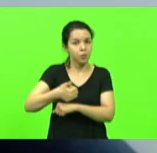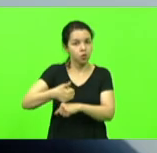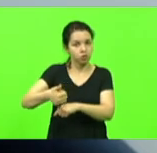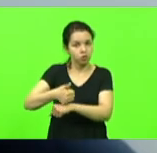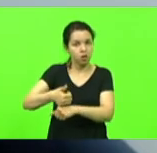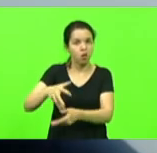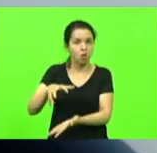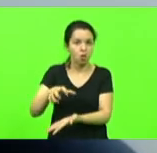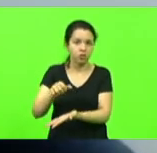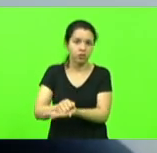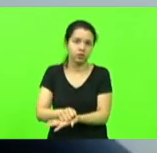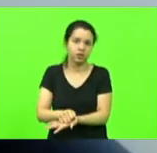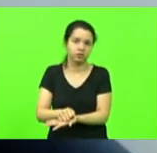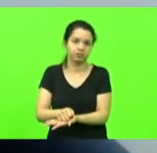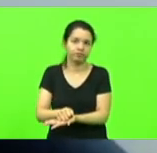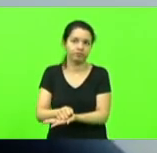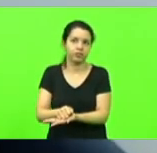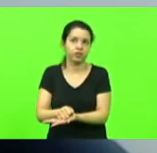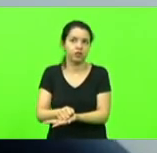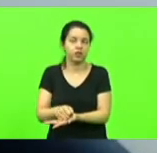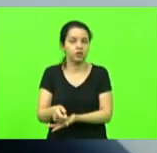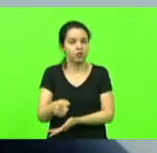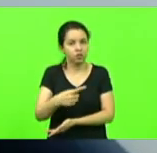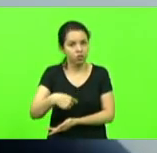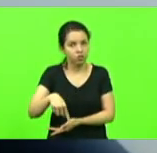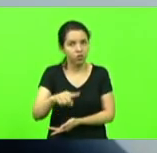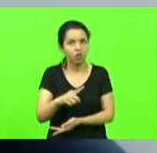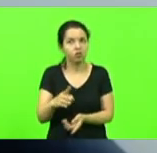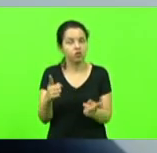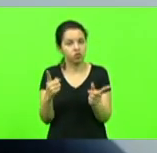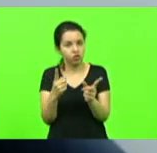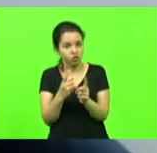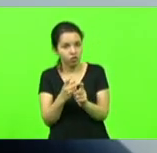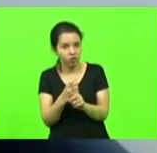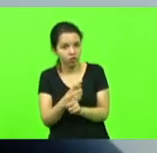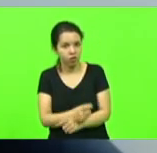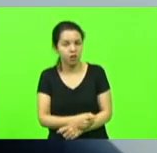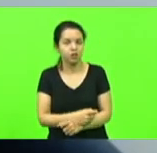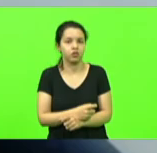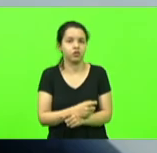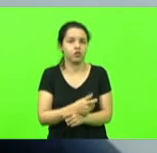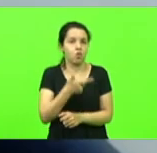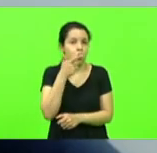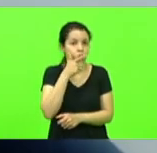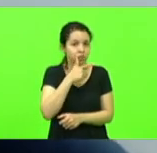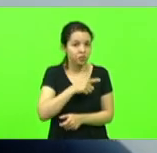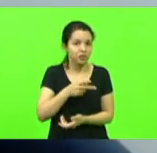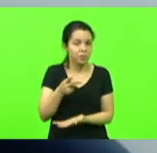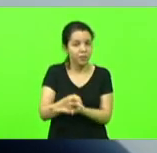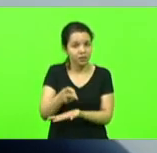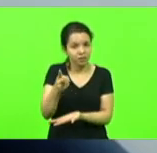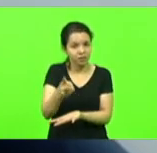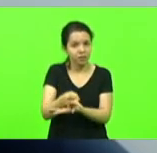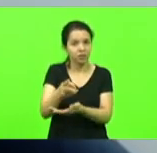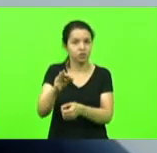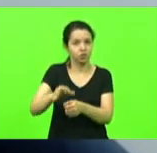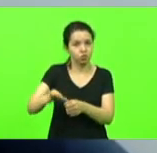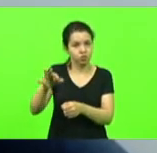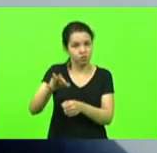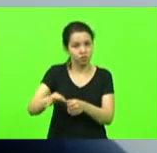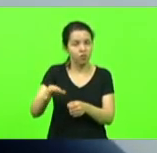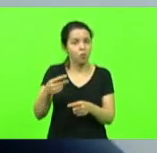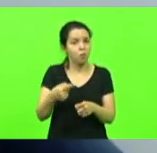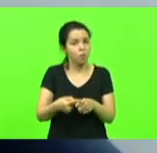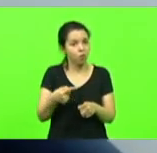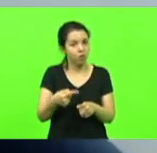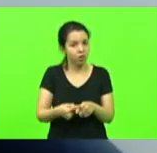contratados. Diante disso, nos traz muita dificuldade para conseguir manter a nossa instituição, né, até porque com